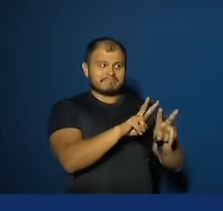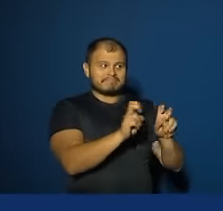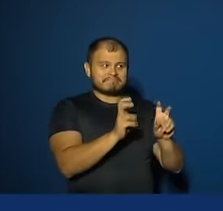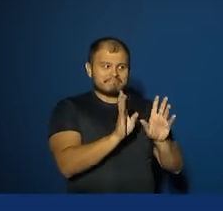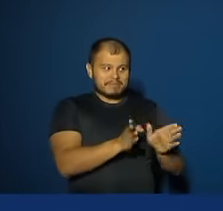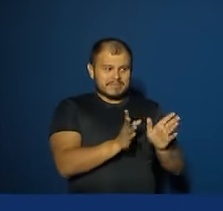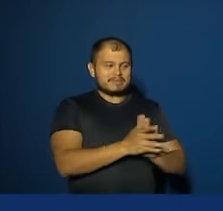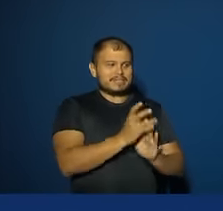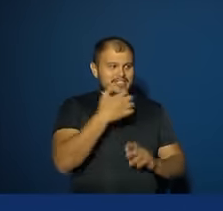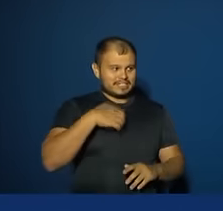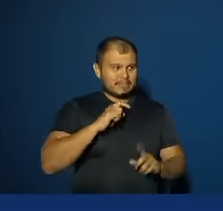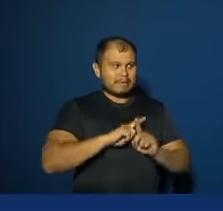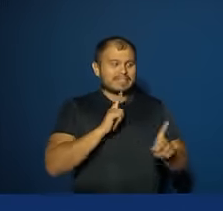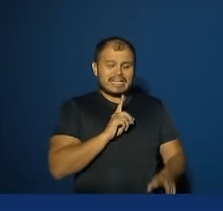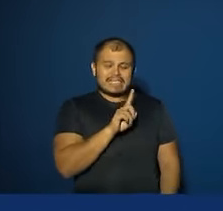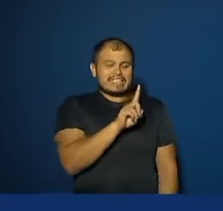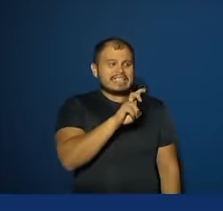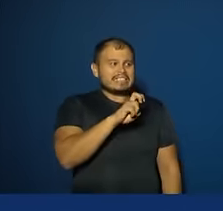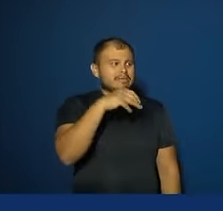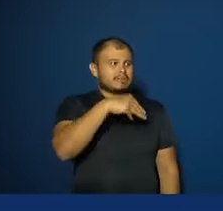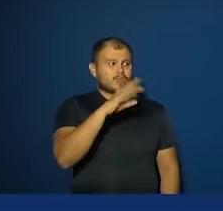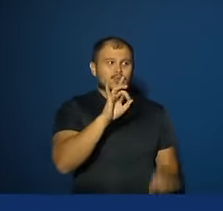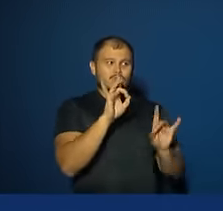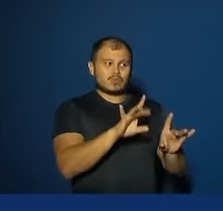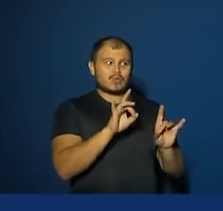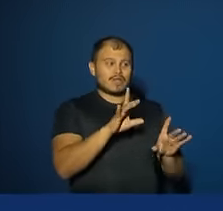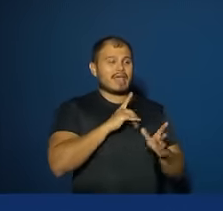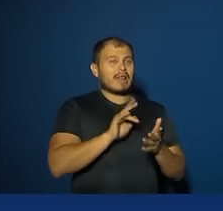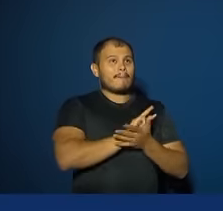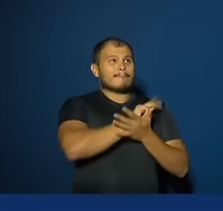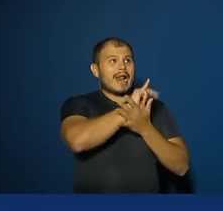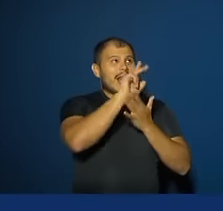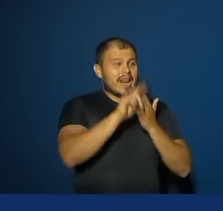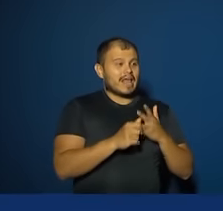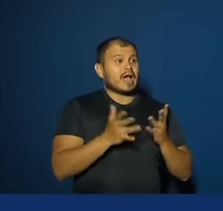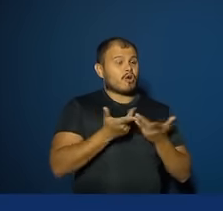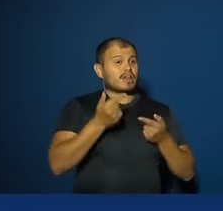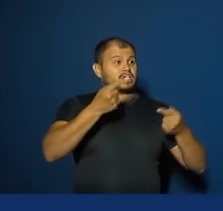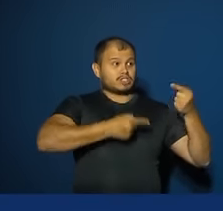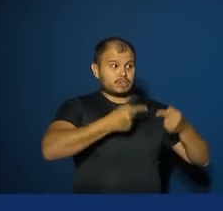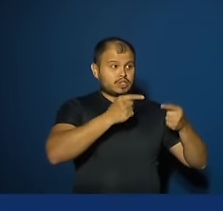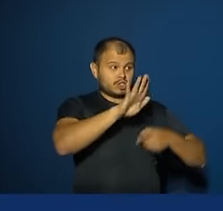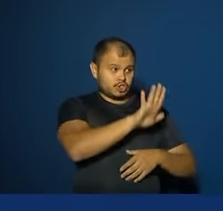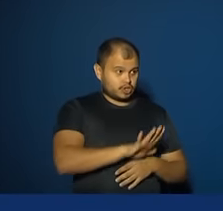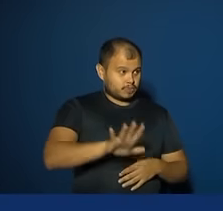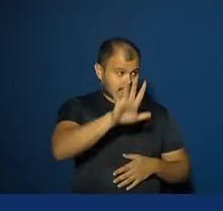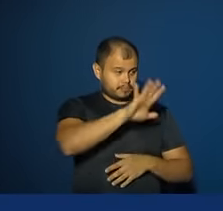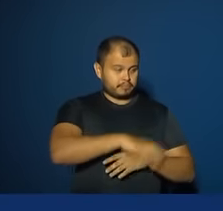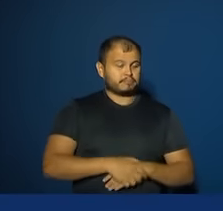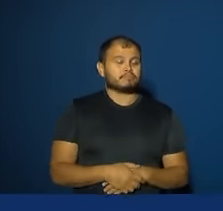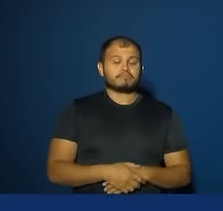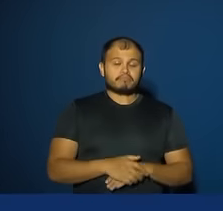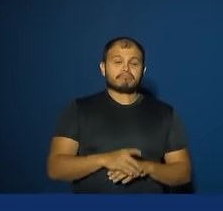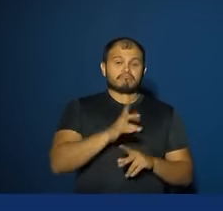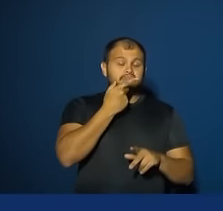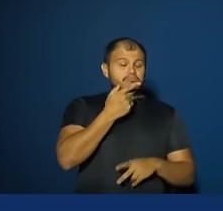Argentina mas eu tenho 15 minutos eu quero abordar uma série de pontos S vamos entrar agora em geopolítica vamos quer dizer por exemplo você se empenhou o ano